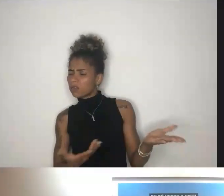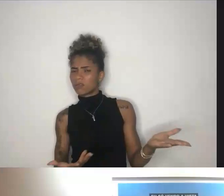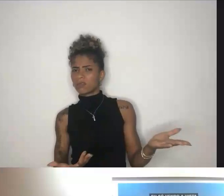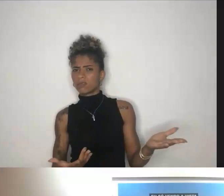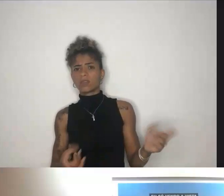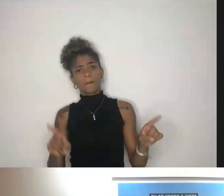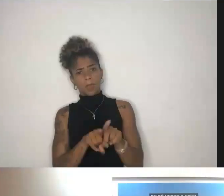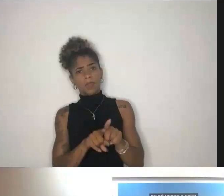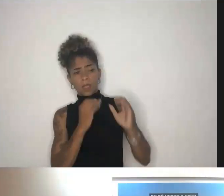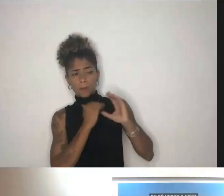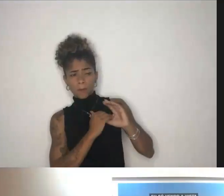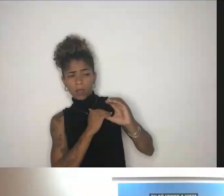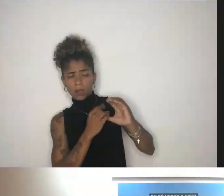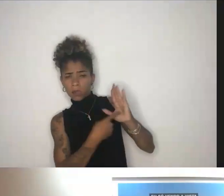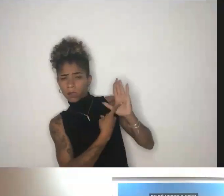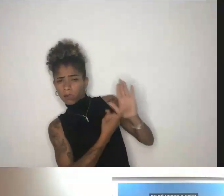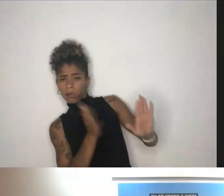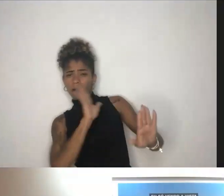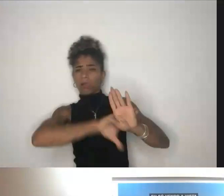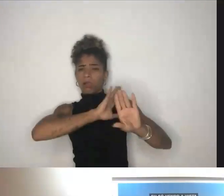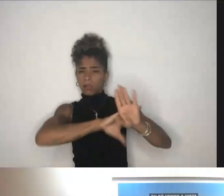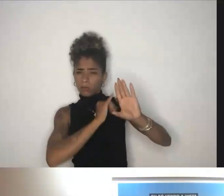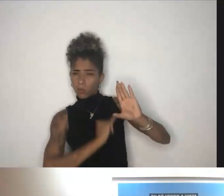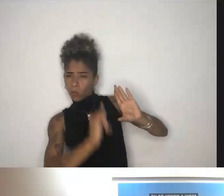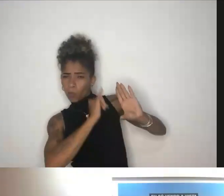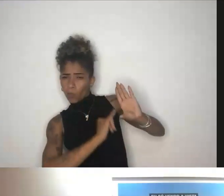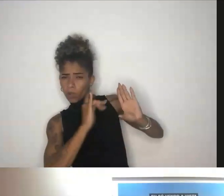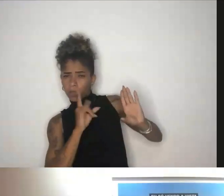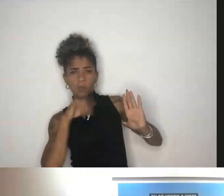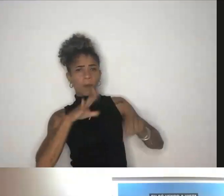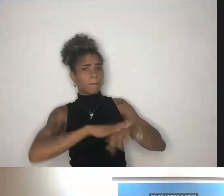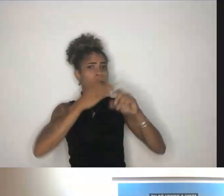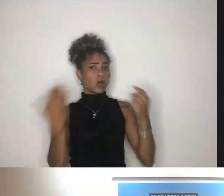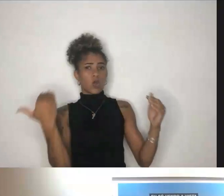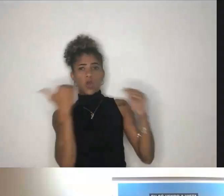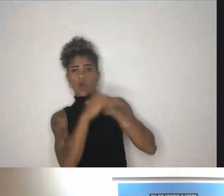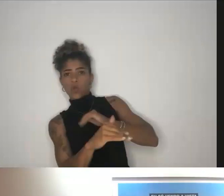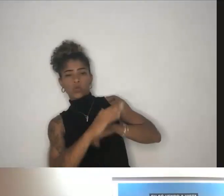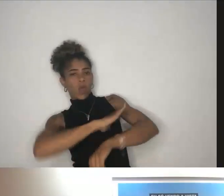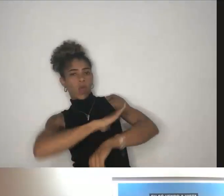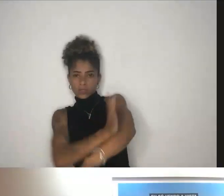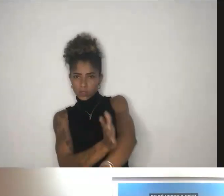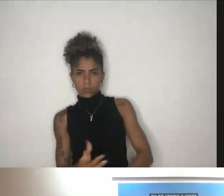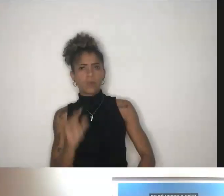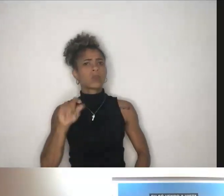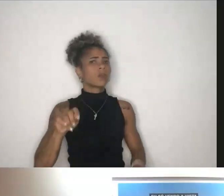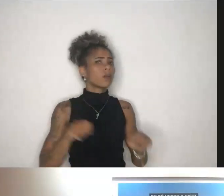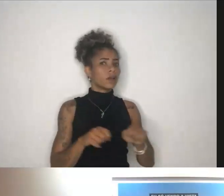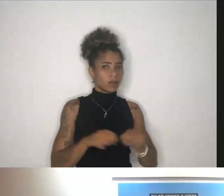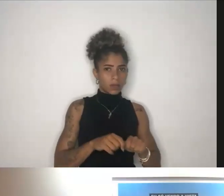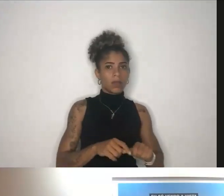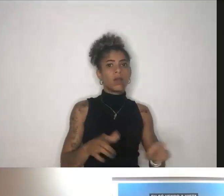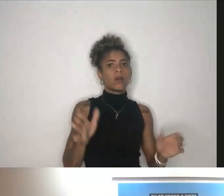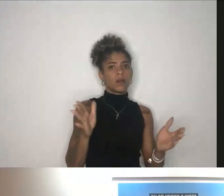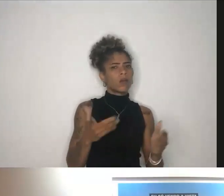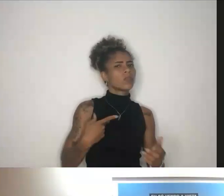com aquilo Existem várias não é mais assim eu sou contra o racismo O que que você tá fazendo para não